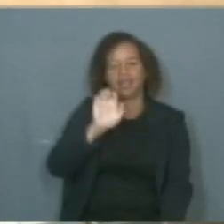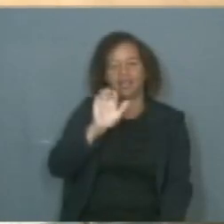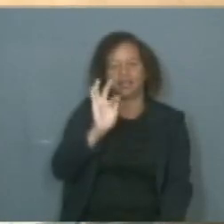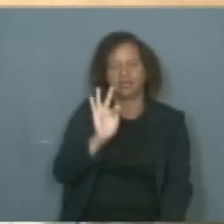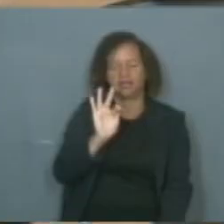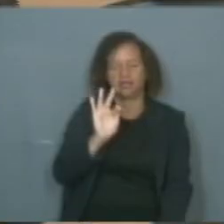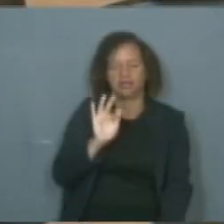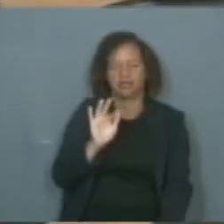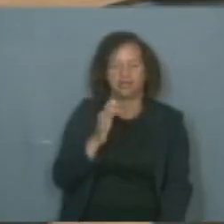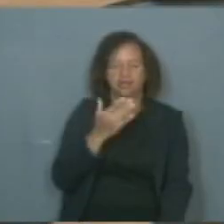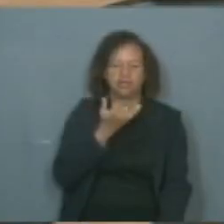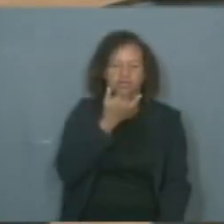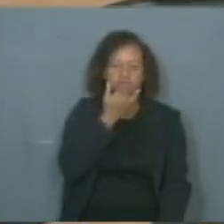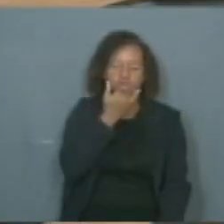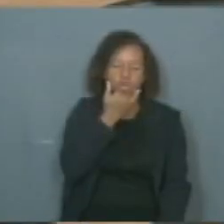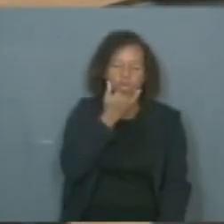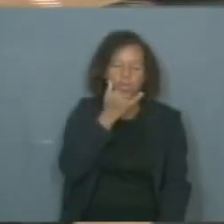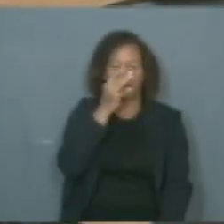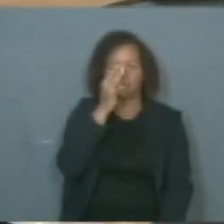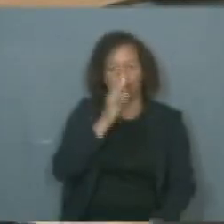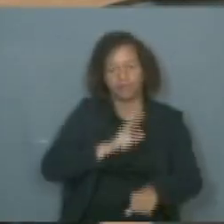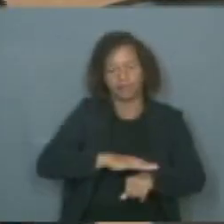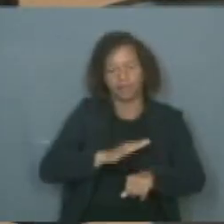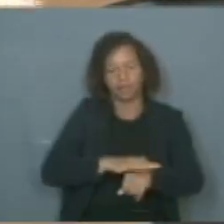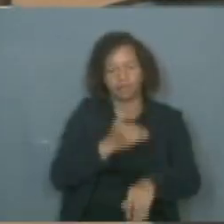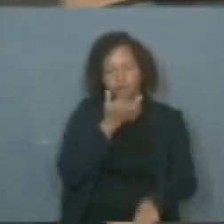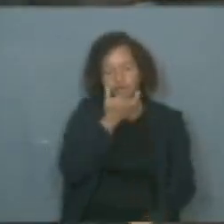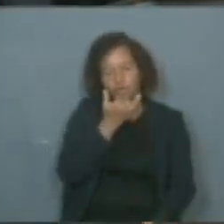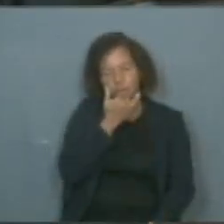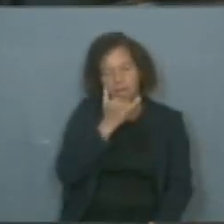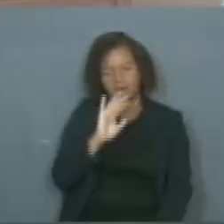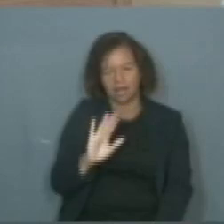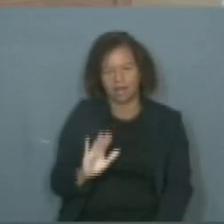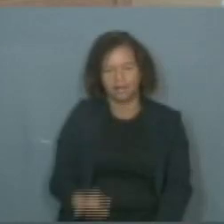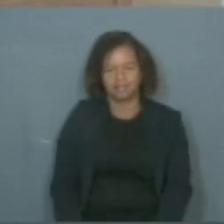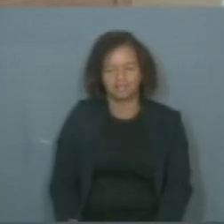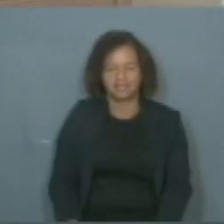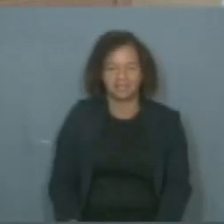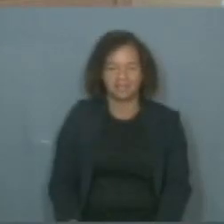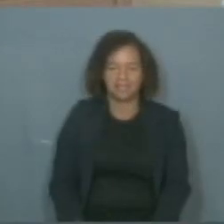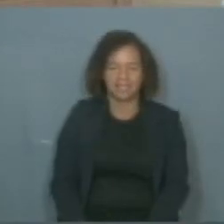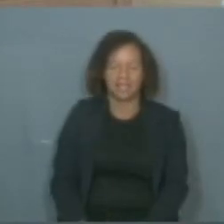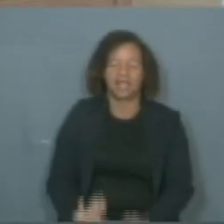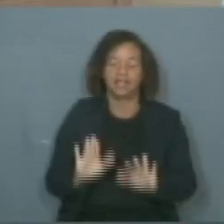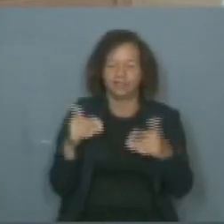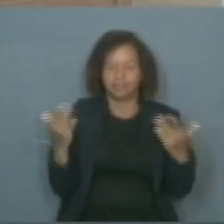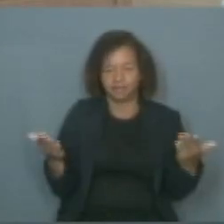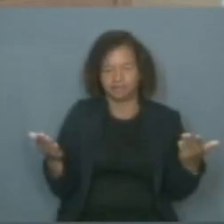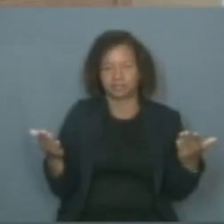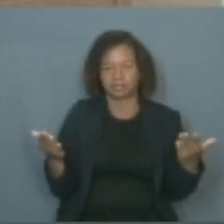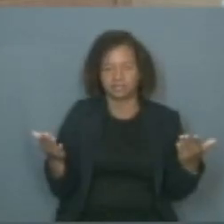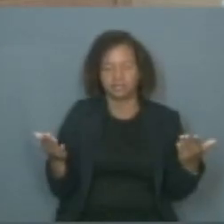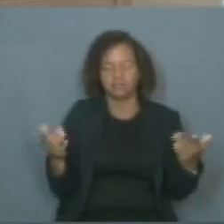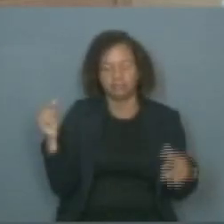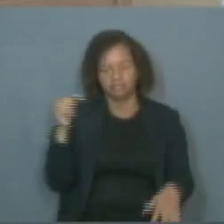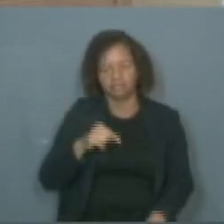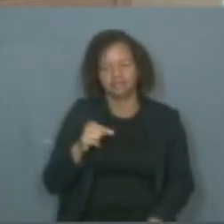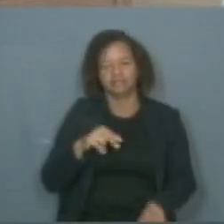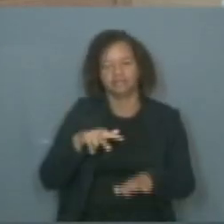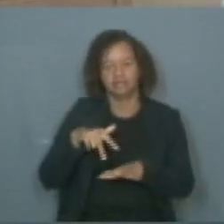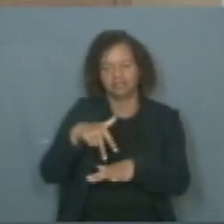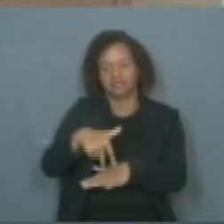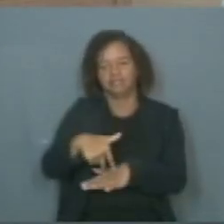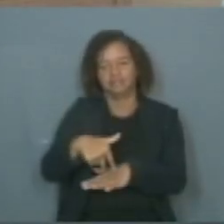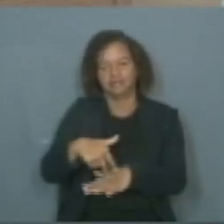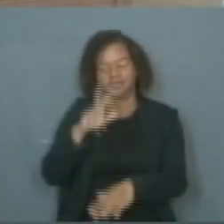não pode mais não, já passou o tempo. Já passou, eita, desculpa, colega. Então, é isso que eu trago nessa